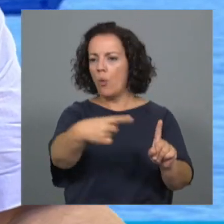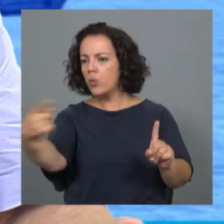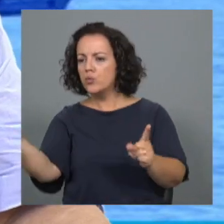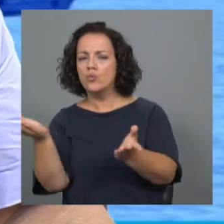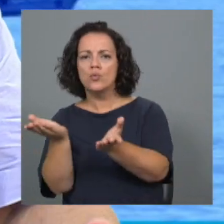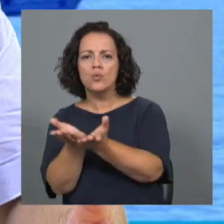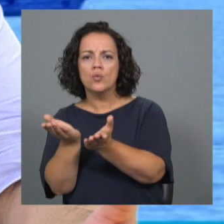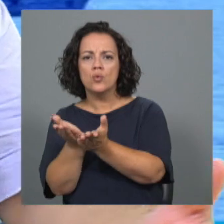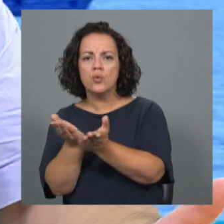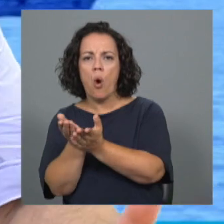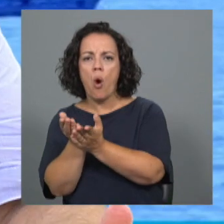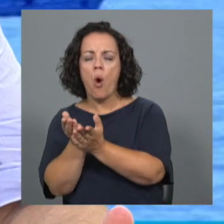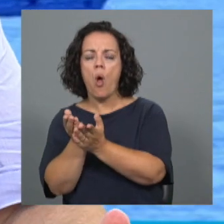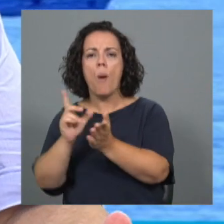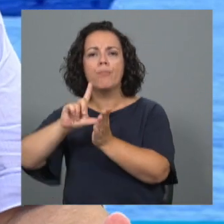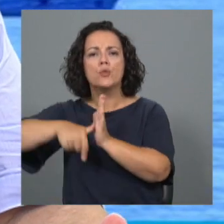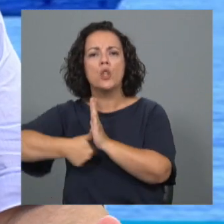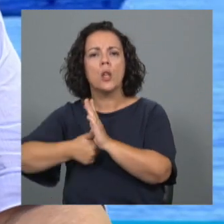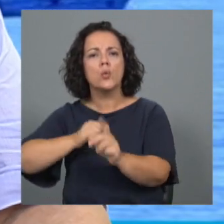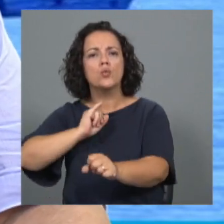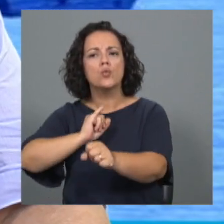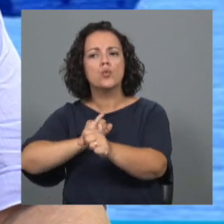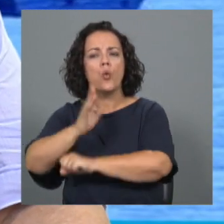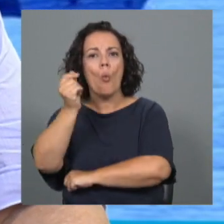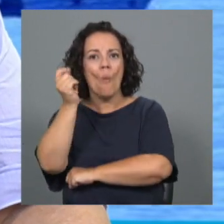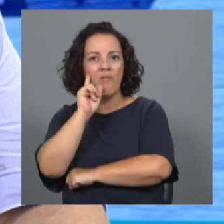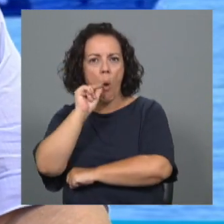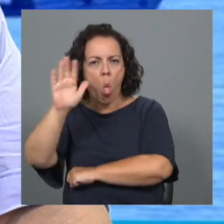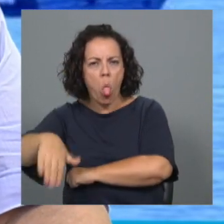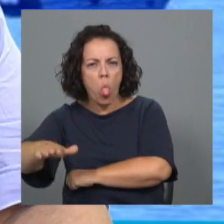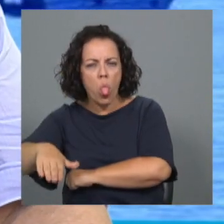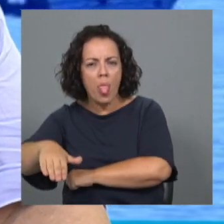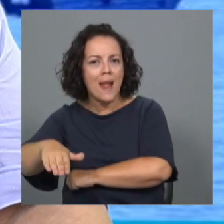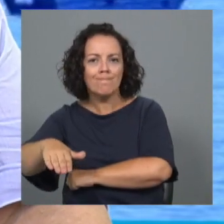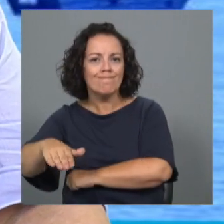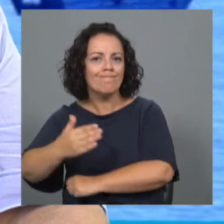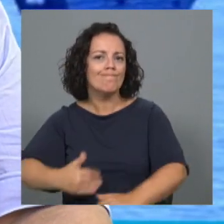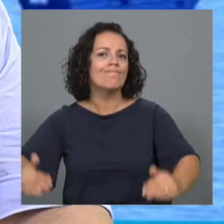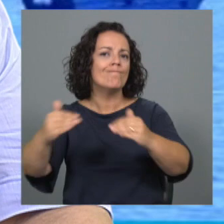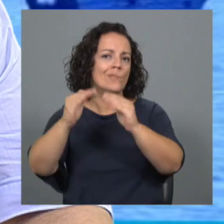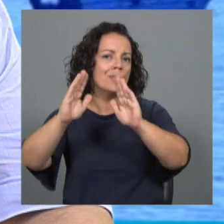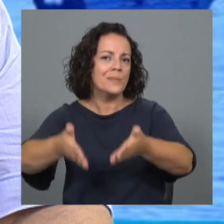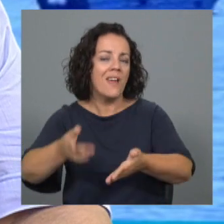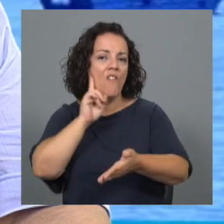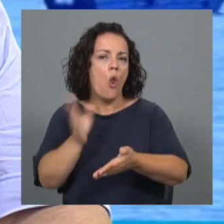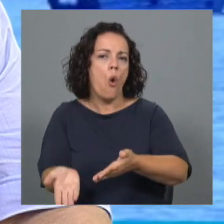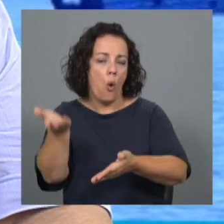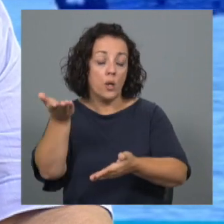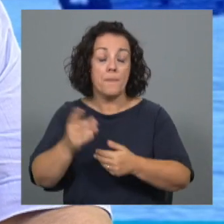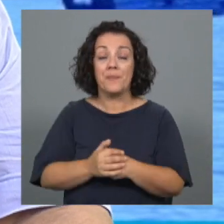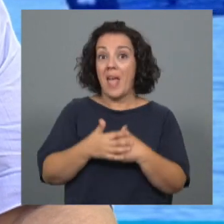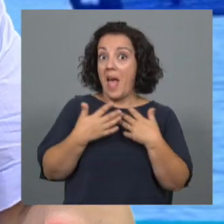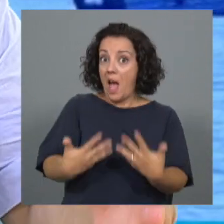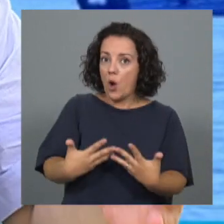nossos atuais projetos, possa acontecer. Com uma particularidade. Acho que também vamos, ainda há tempo, e porventura poderá ser este um momento